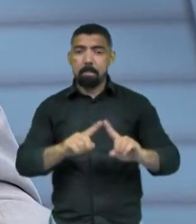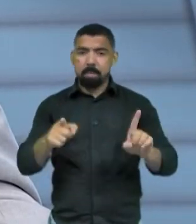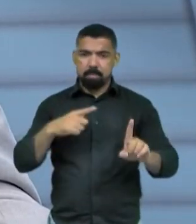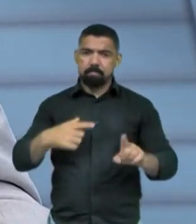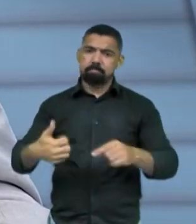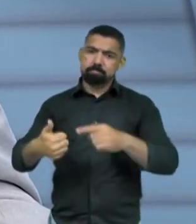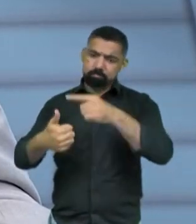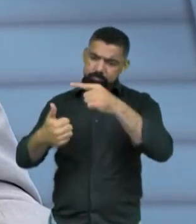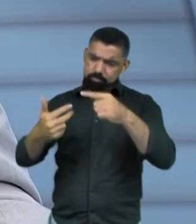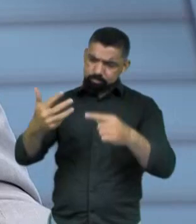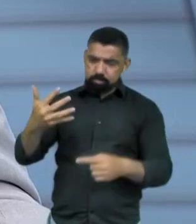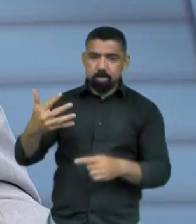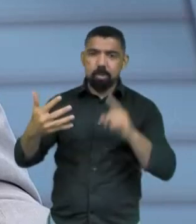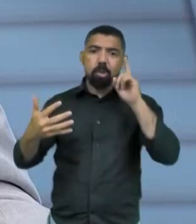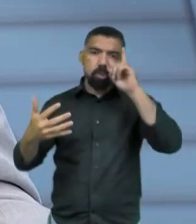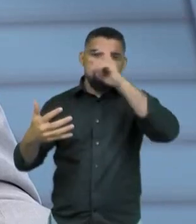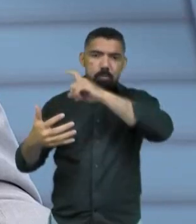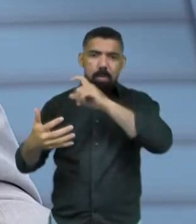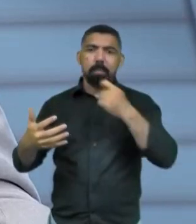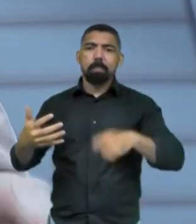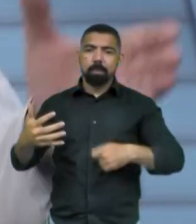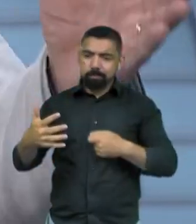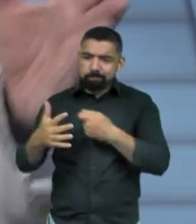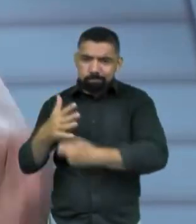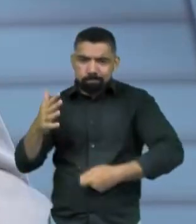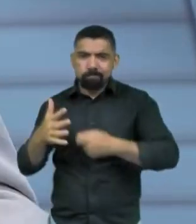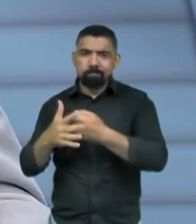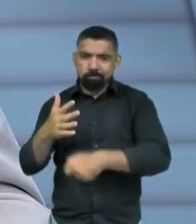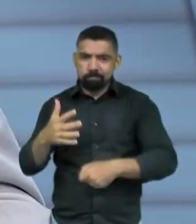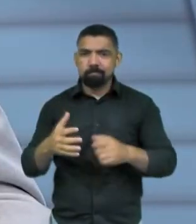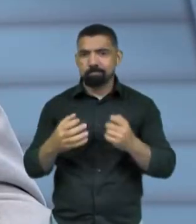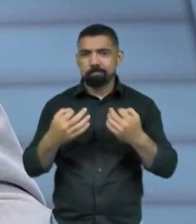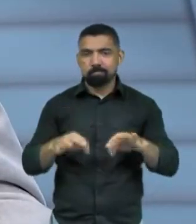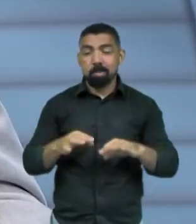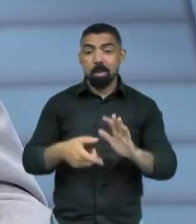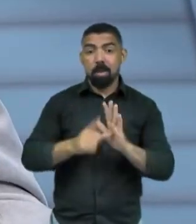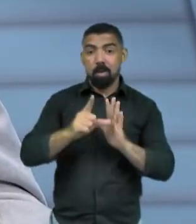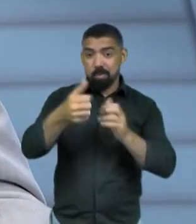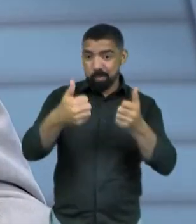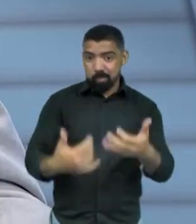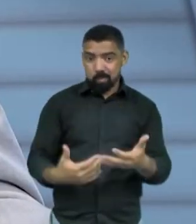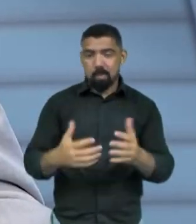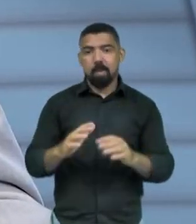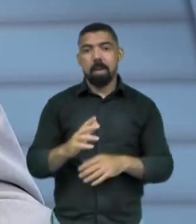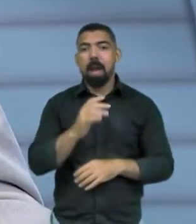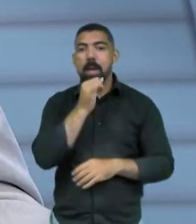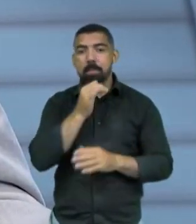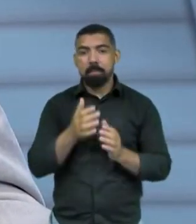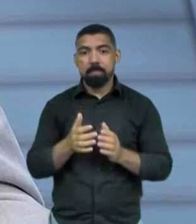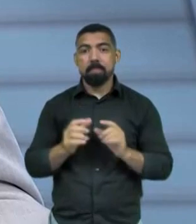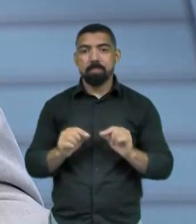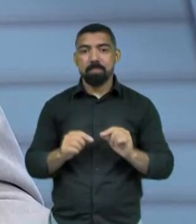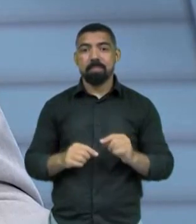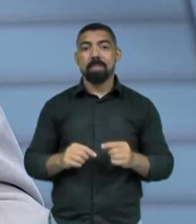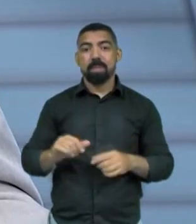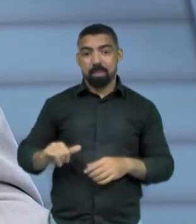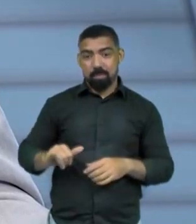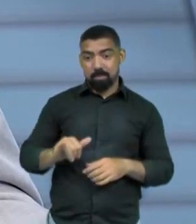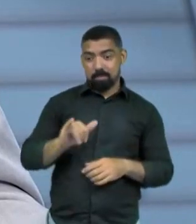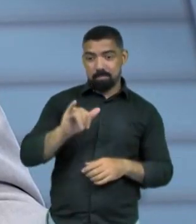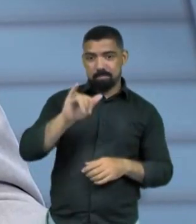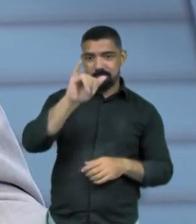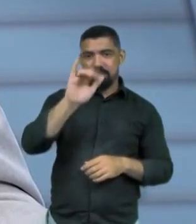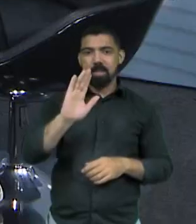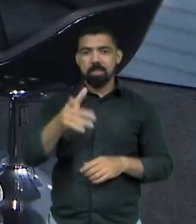nós temos que enfrentar, mas como você disse no início, o avião está pronto para poder levantar voo. É um Boeing na cabeceira